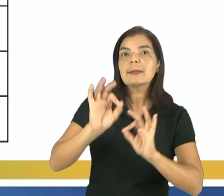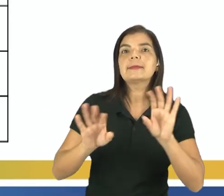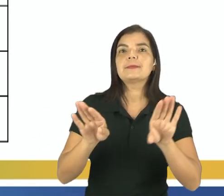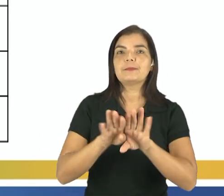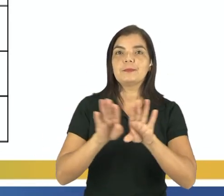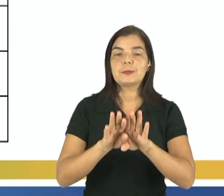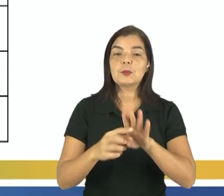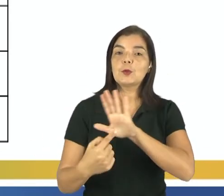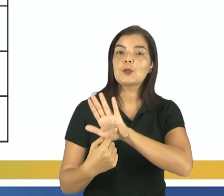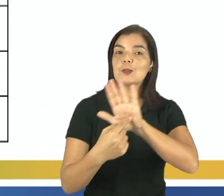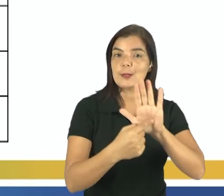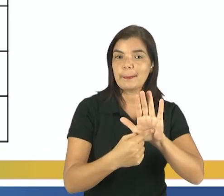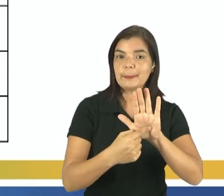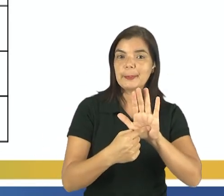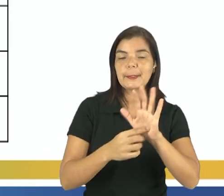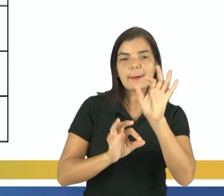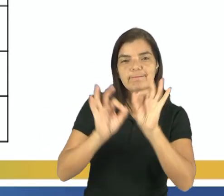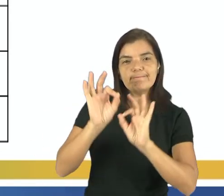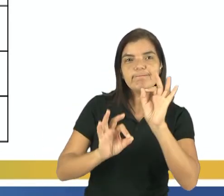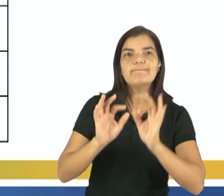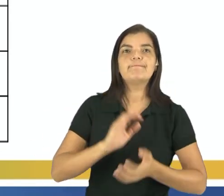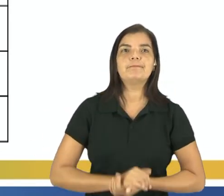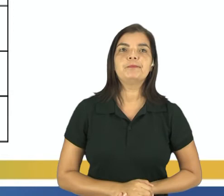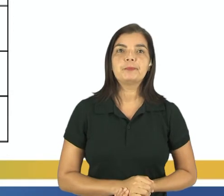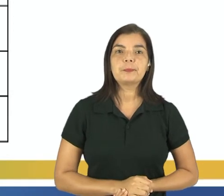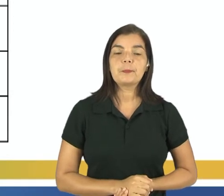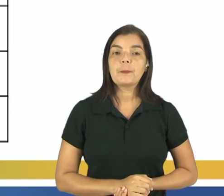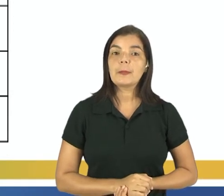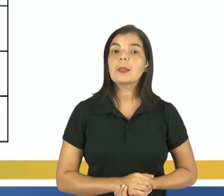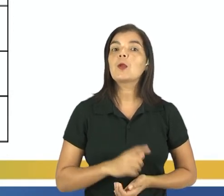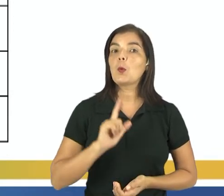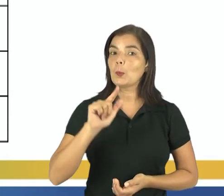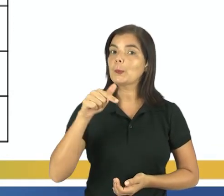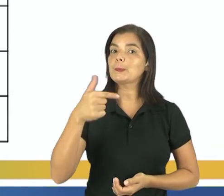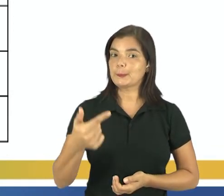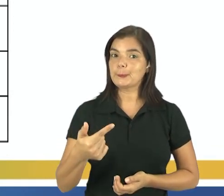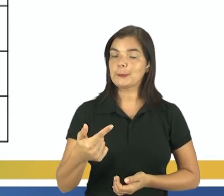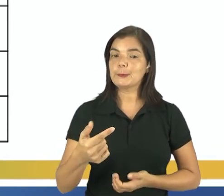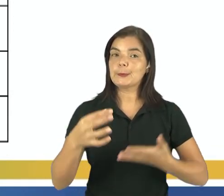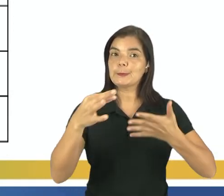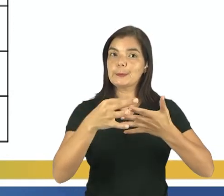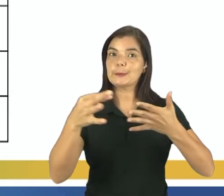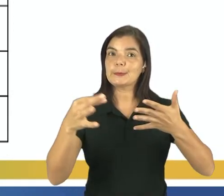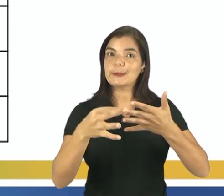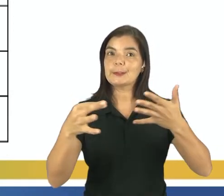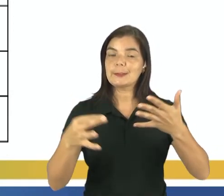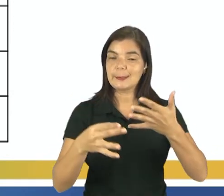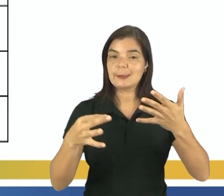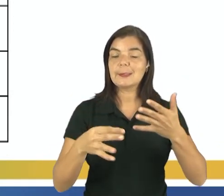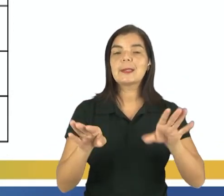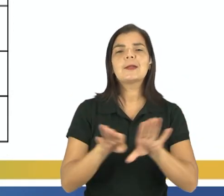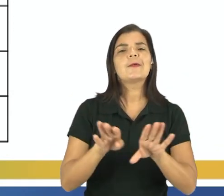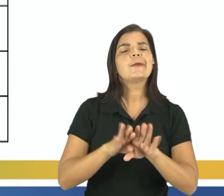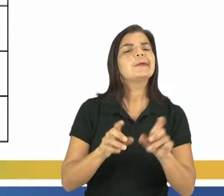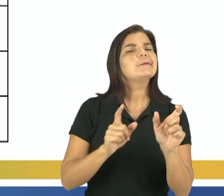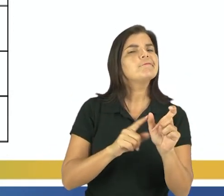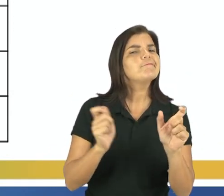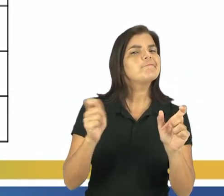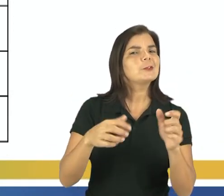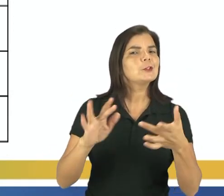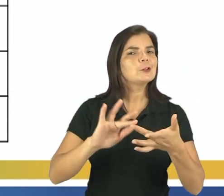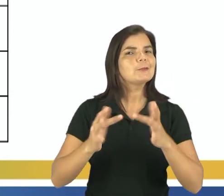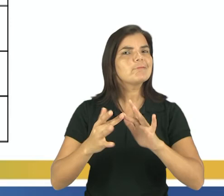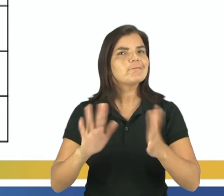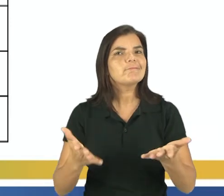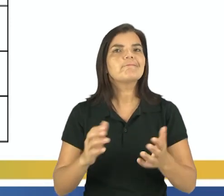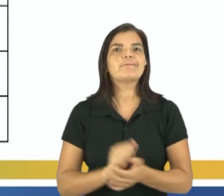montagem, o espetáculo e a peça. Abaixo nós temos outro pontinho, que é os elementos circenses. Que palavras podemos